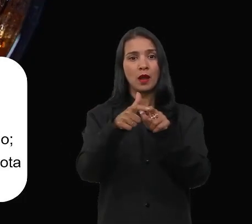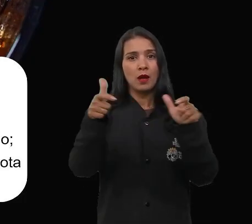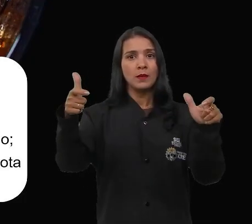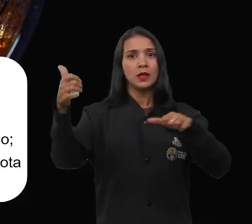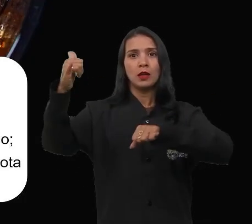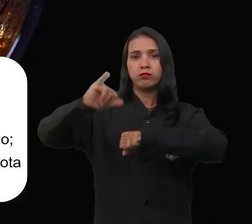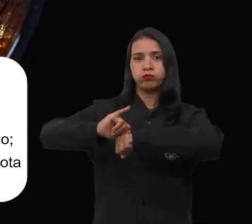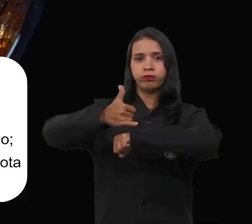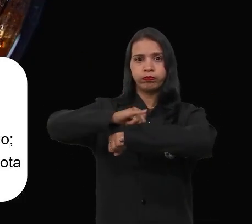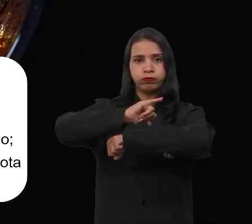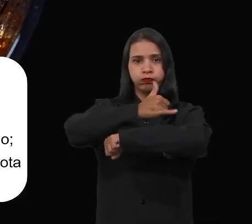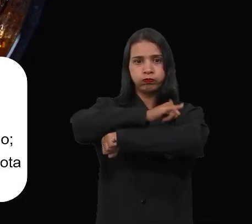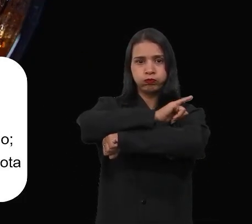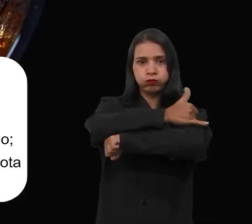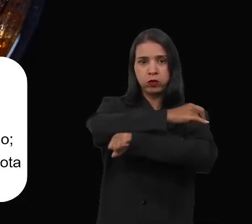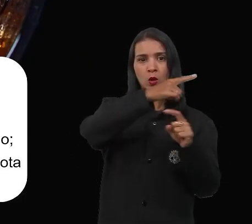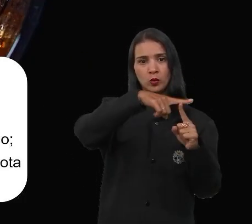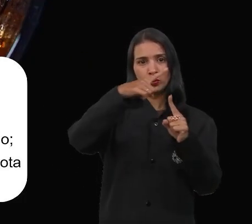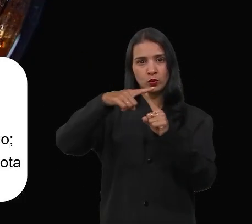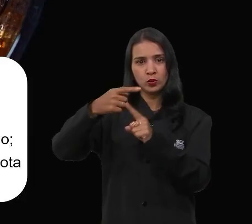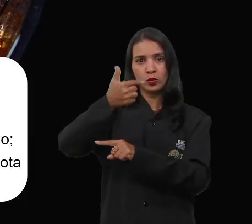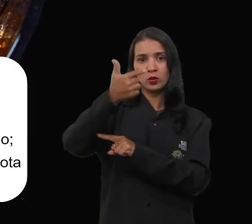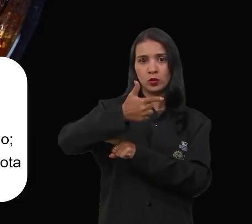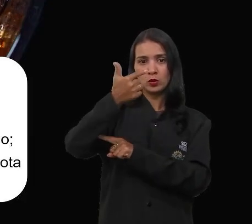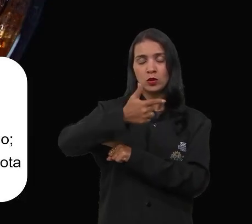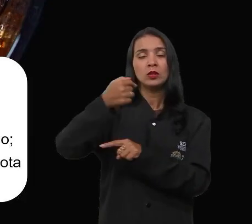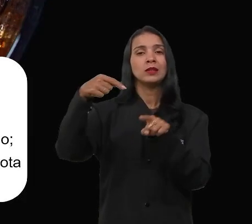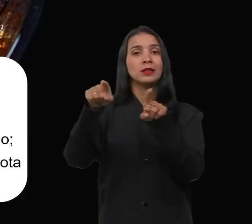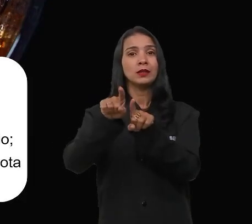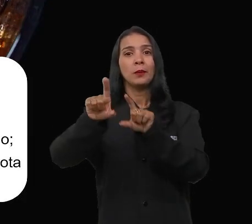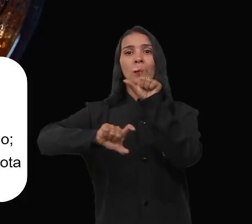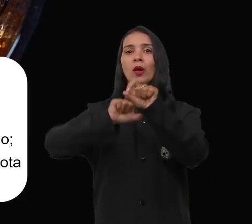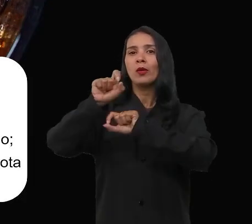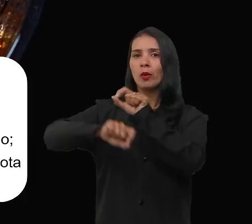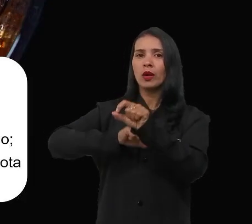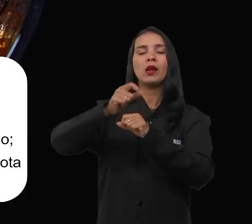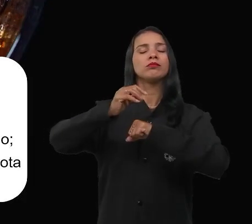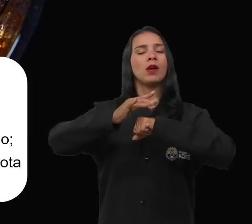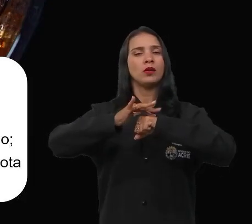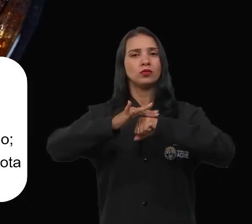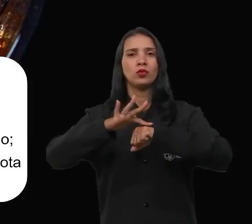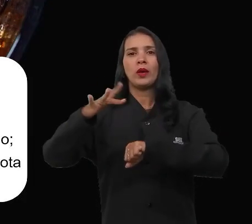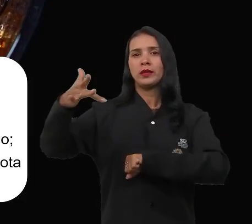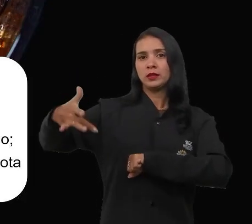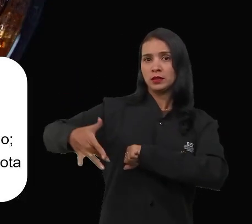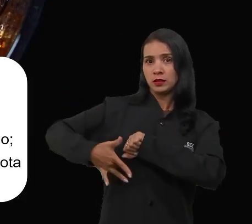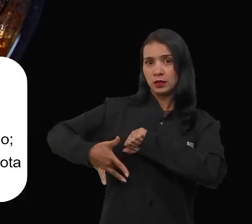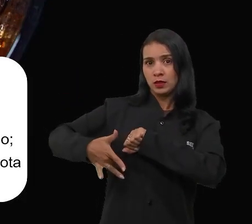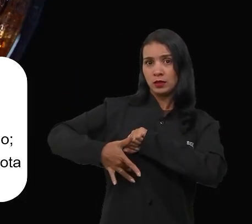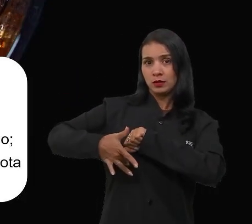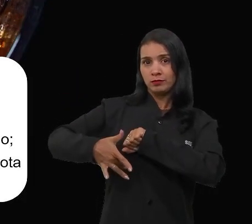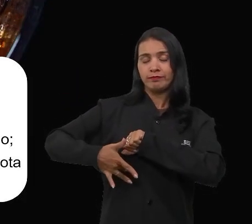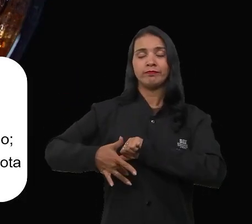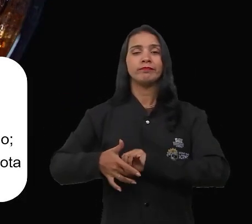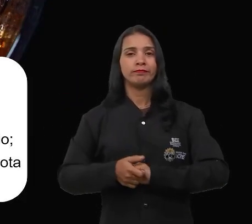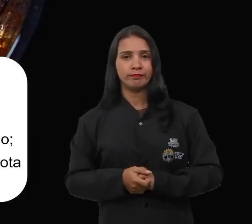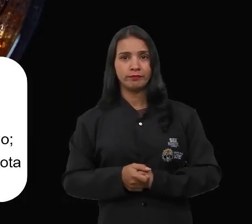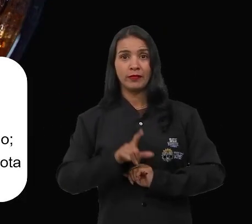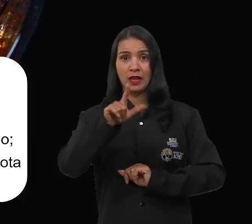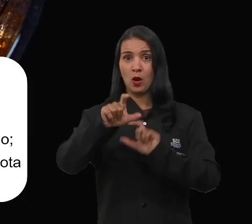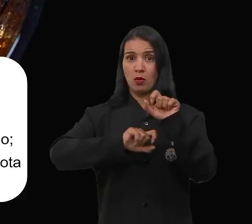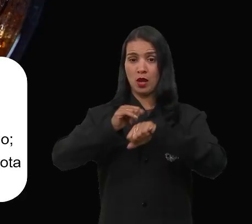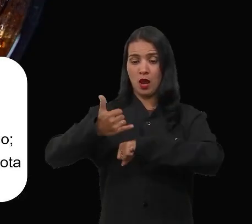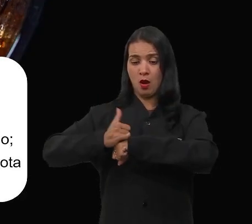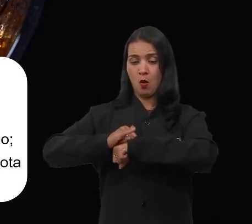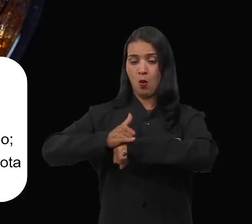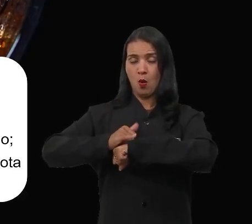do tipo 2, além de fazer com que a gente tenha o quê, gente? A esteatose hepática, né, a famosa gordura no